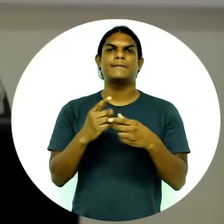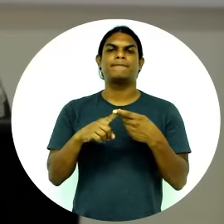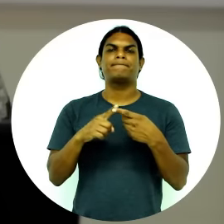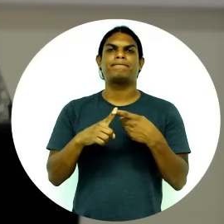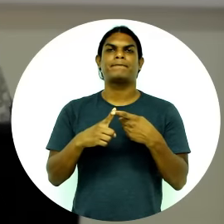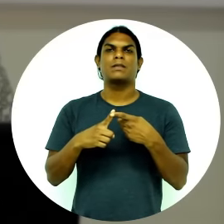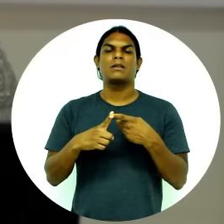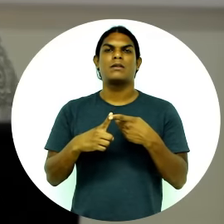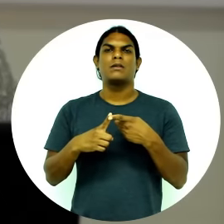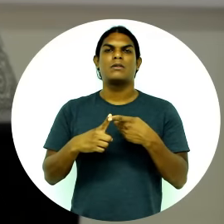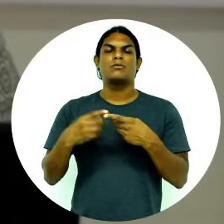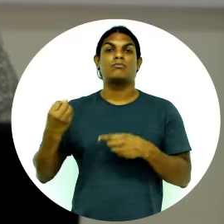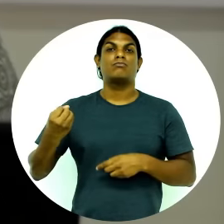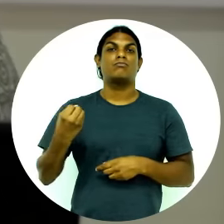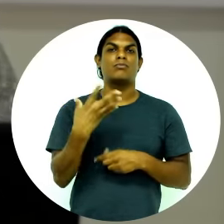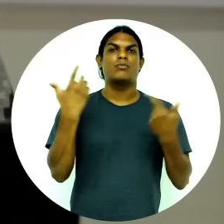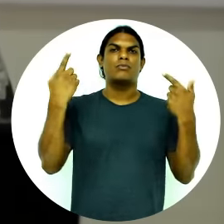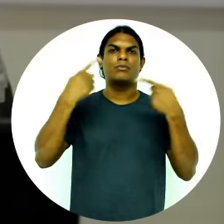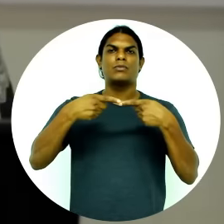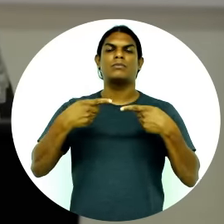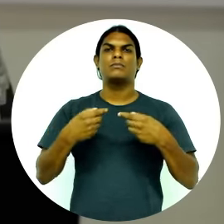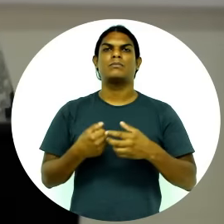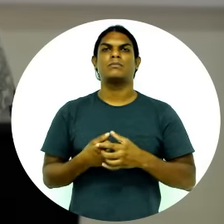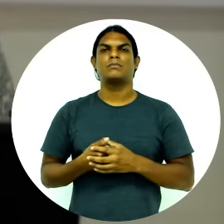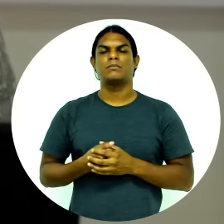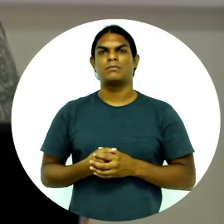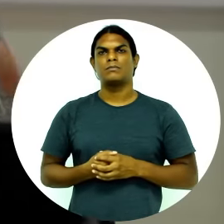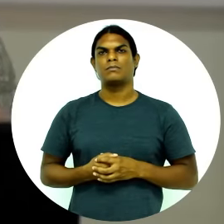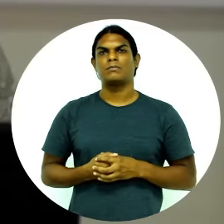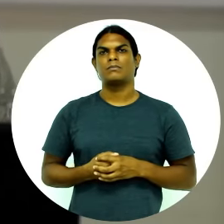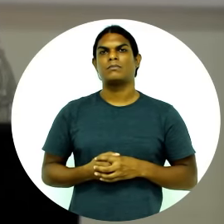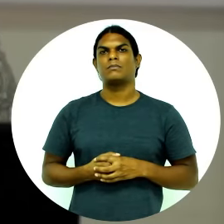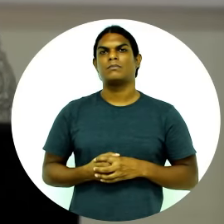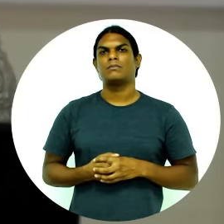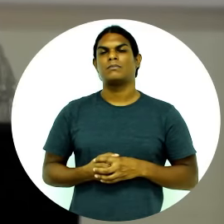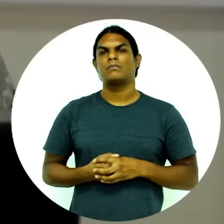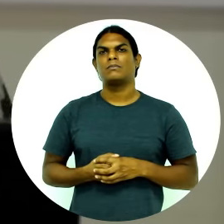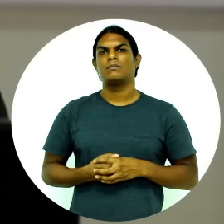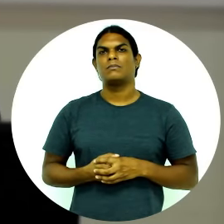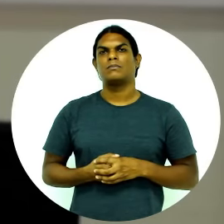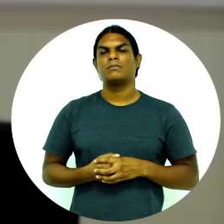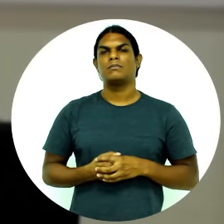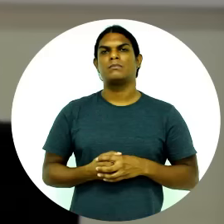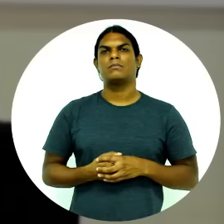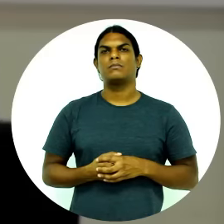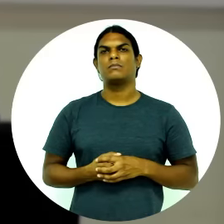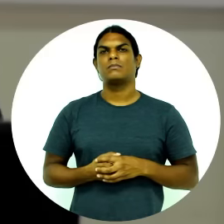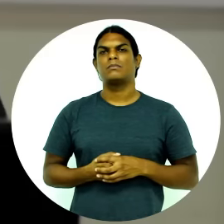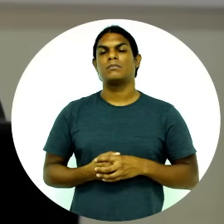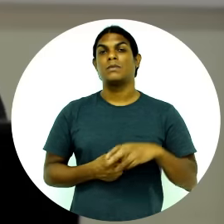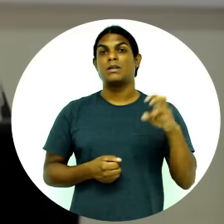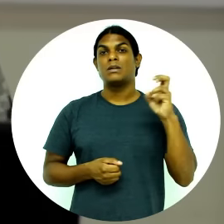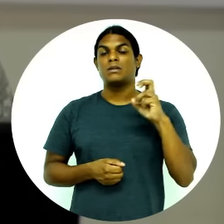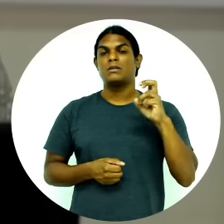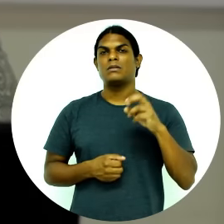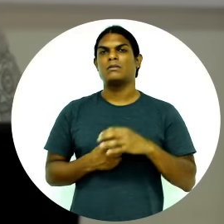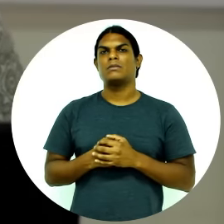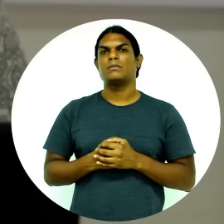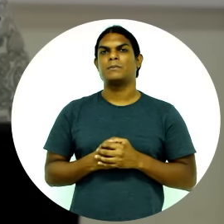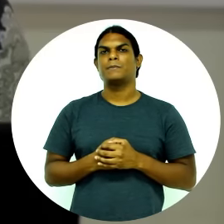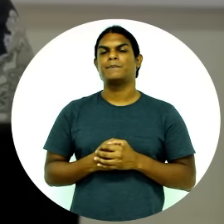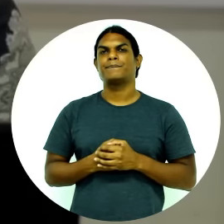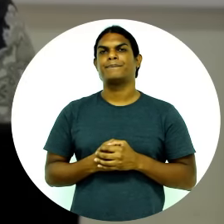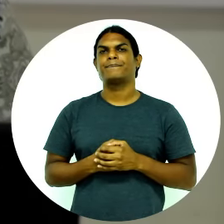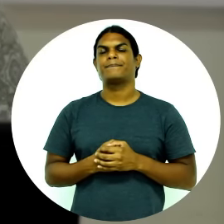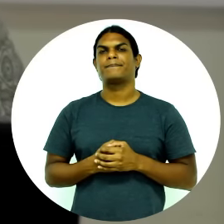forma, equipe de trabalho. É a união. Se eu tenho uma equipe de trabalho, a própria equipe de trabalho avalia todos. A equipe de trabalho